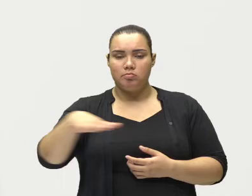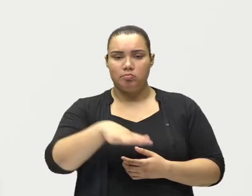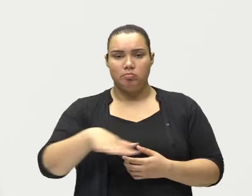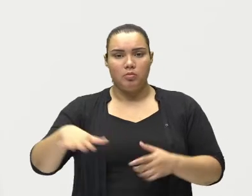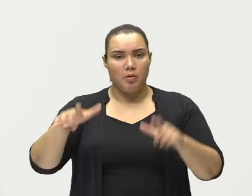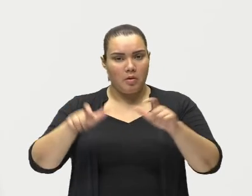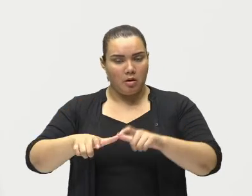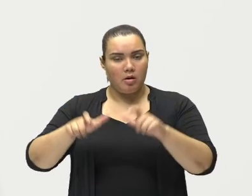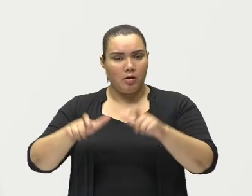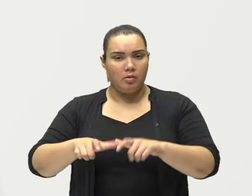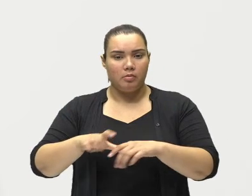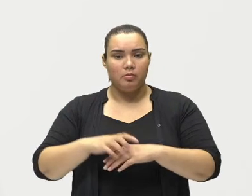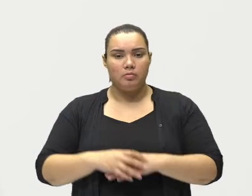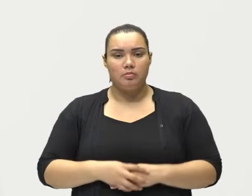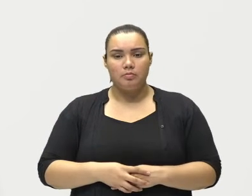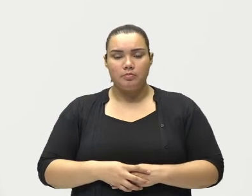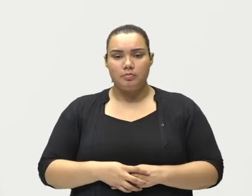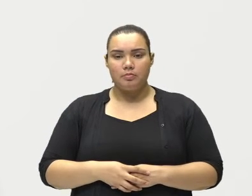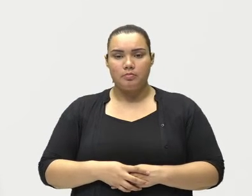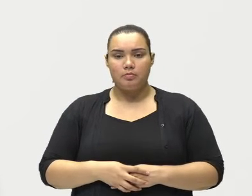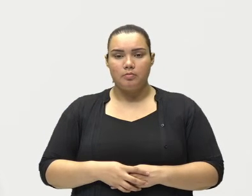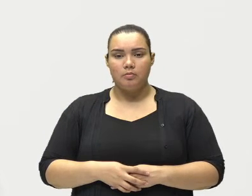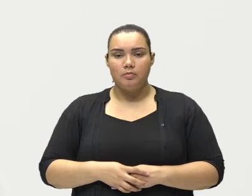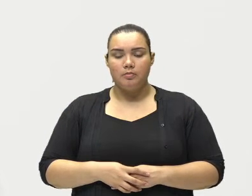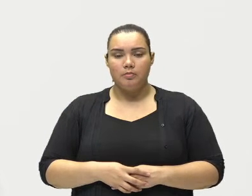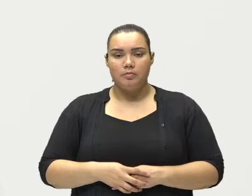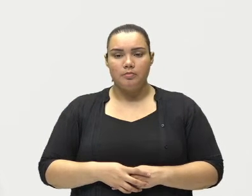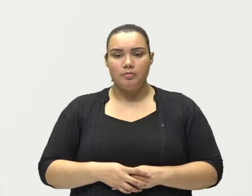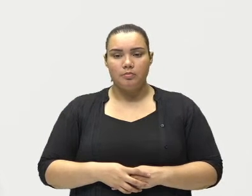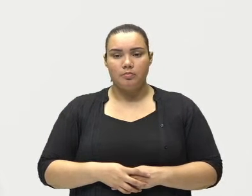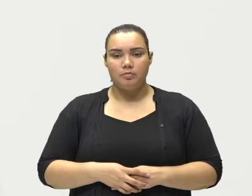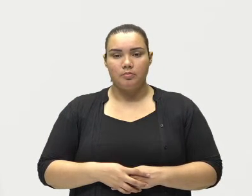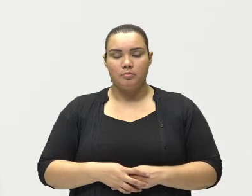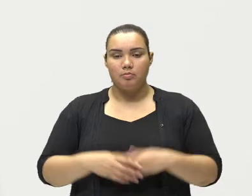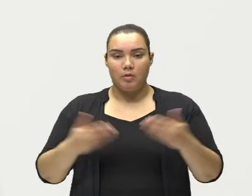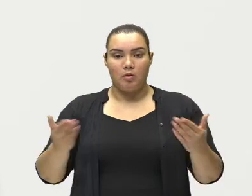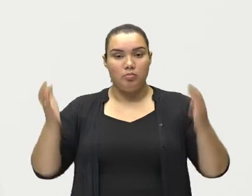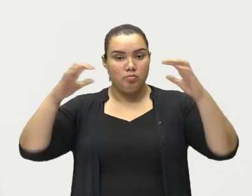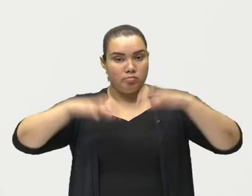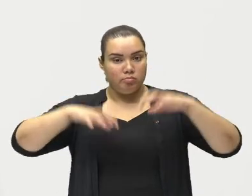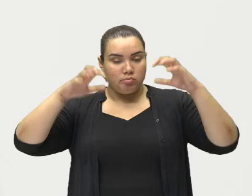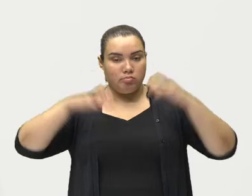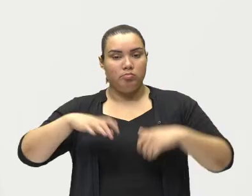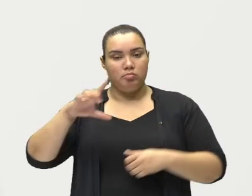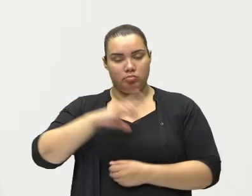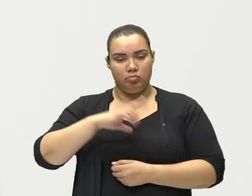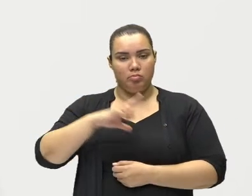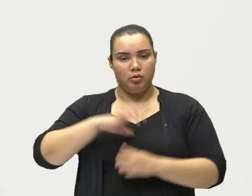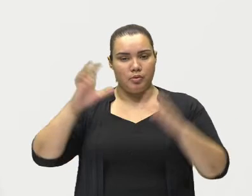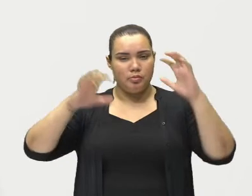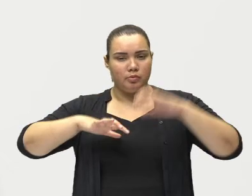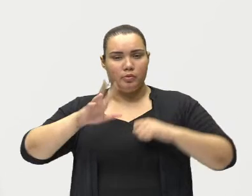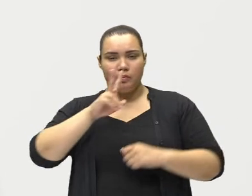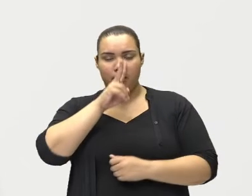nesse gramado. Olha aqui para mim, olha só. Choveu muito.